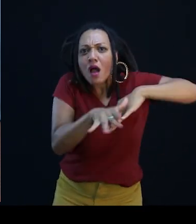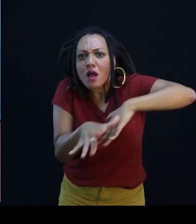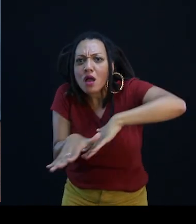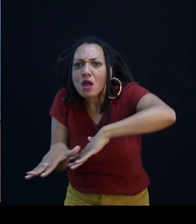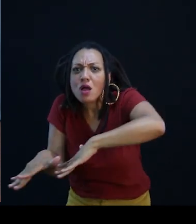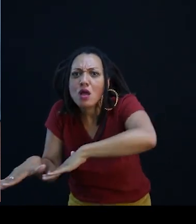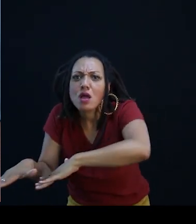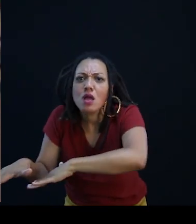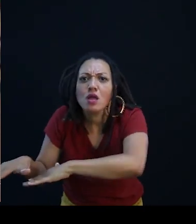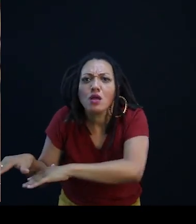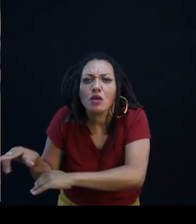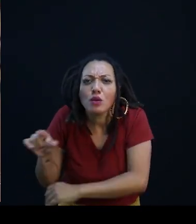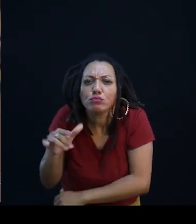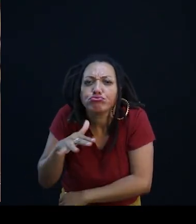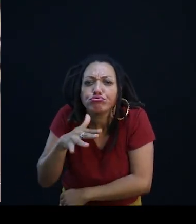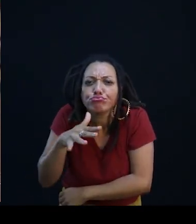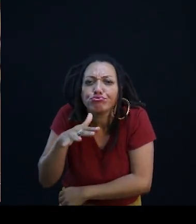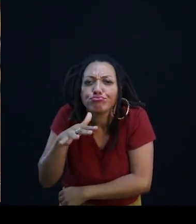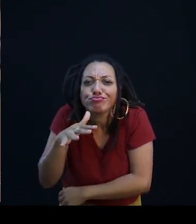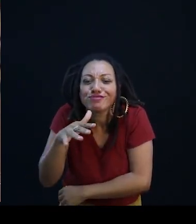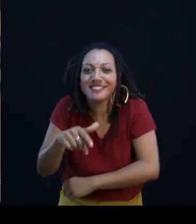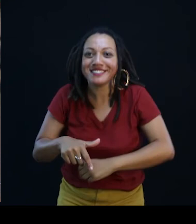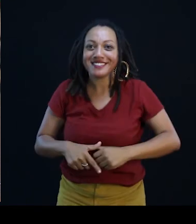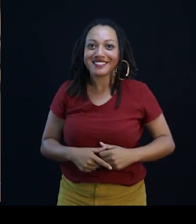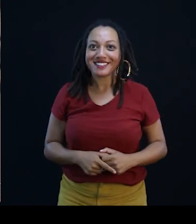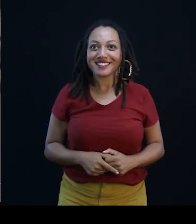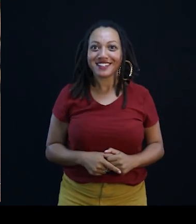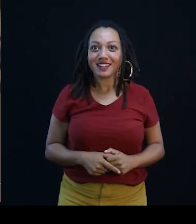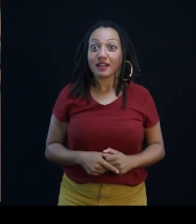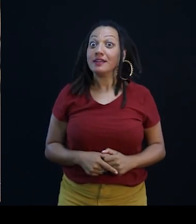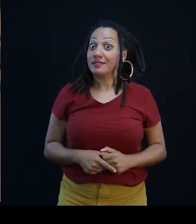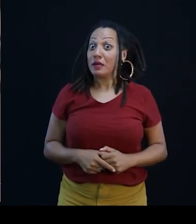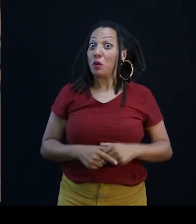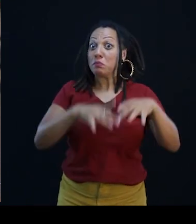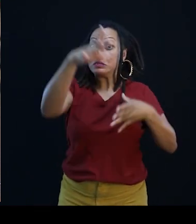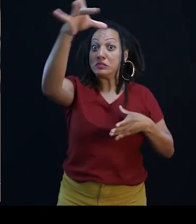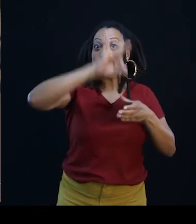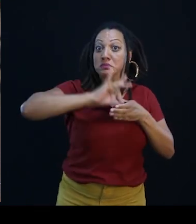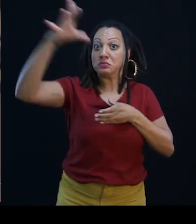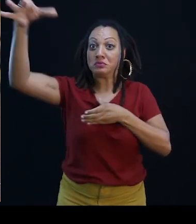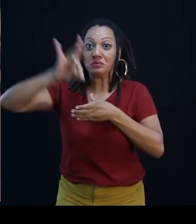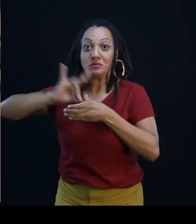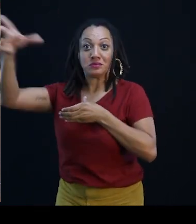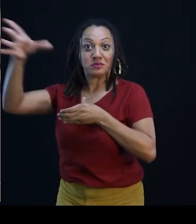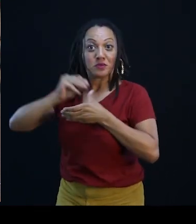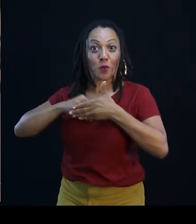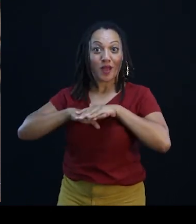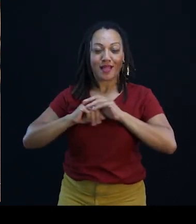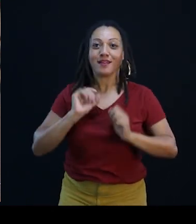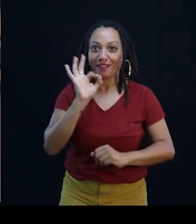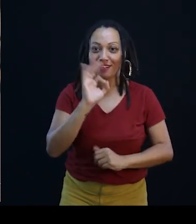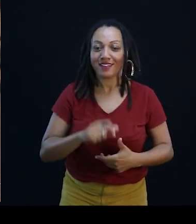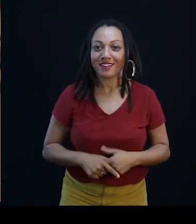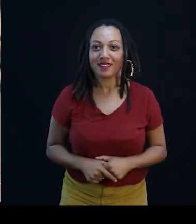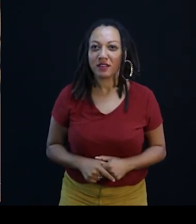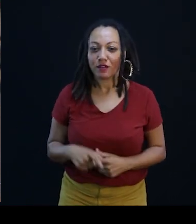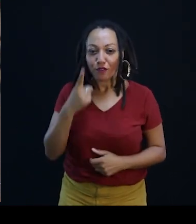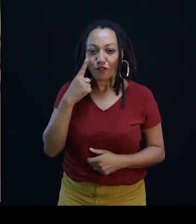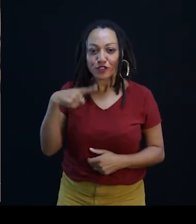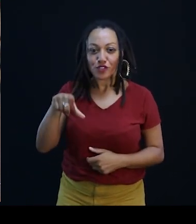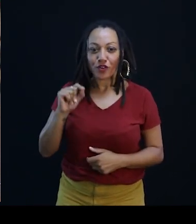e a água pequenininha. Aí tem que tirar o varal agora. Pode ser essa tapa